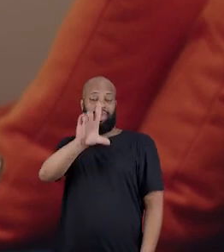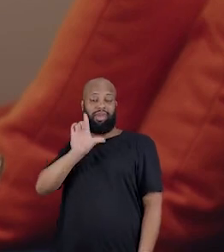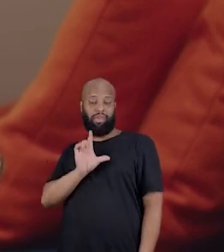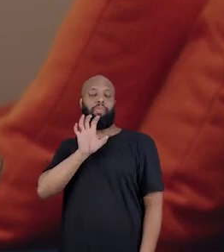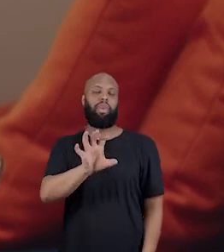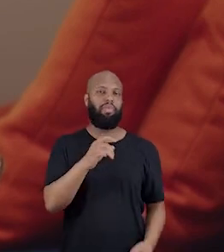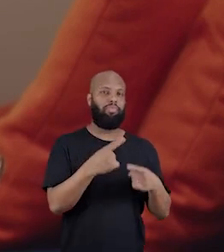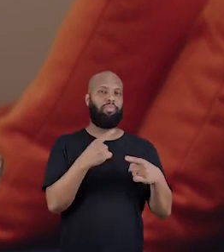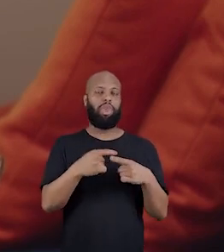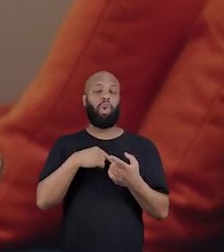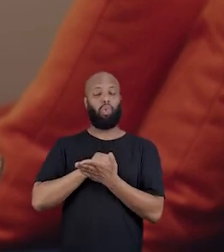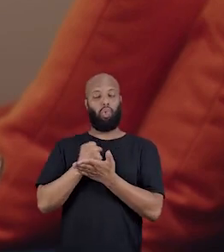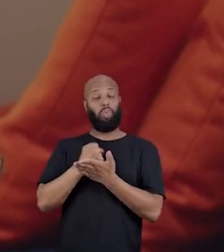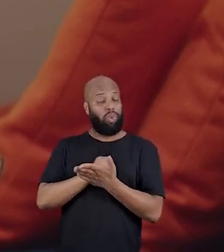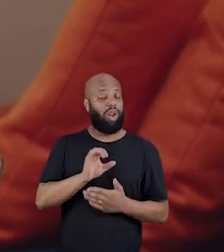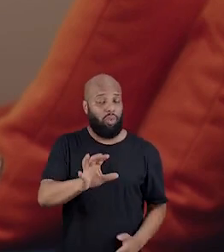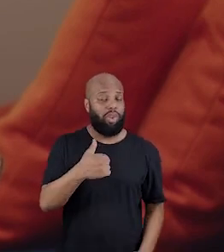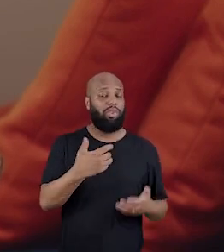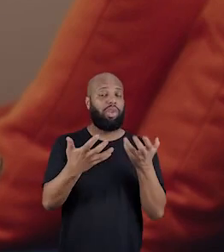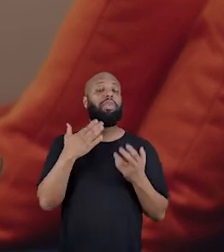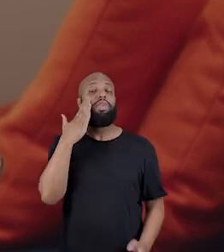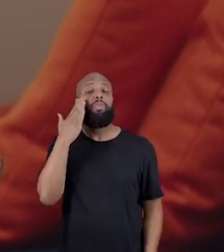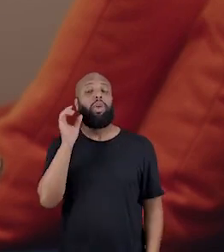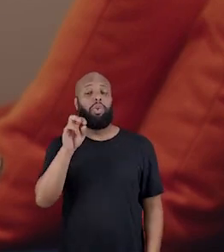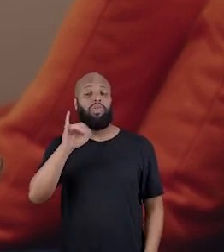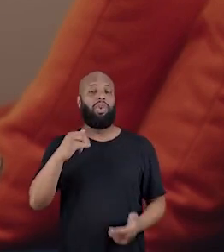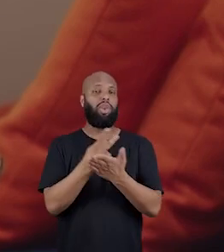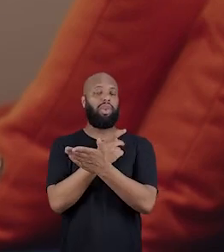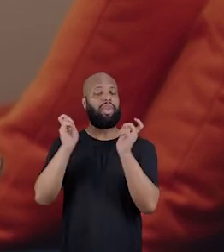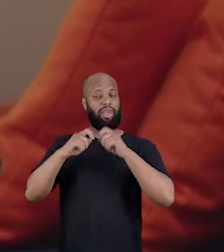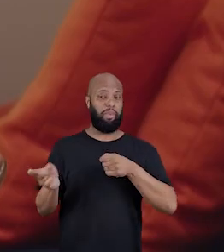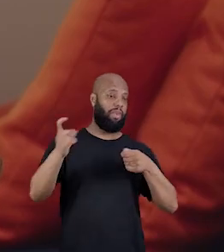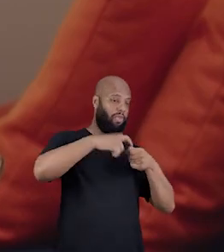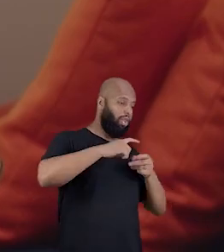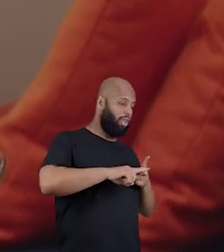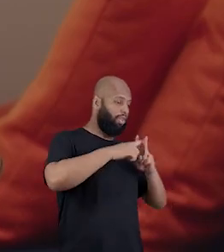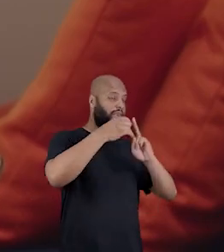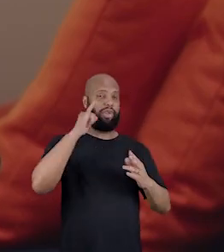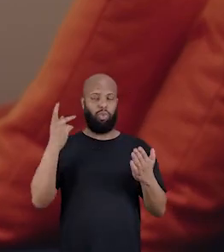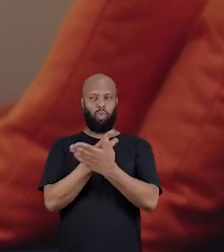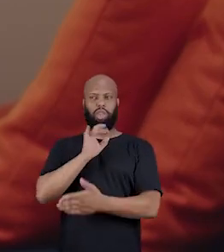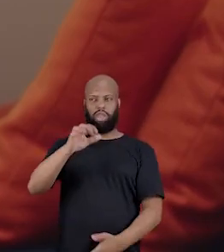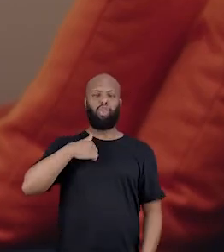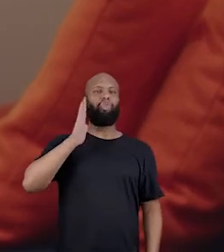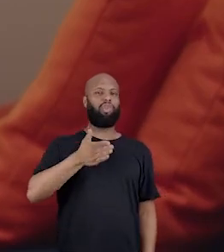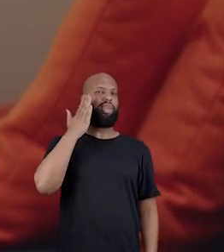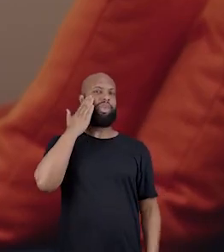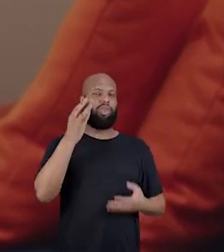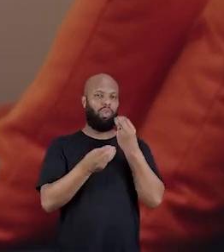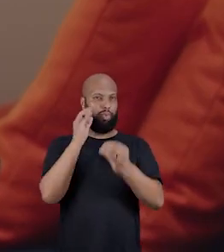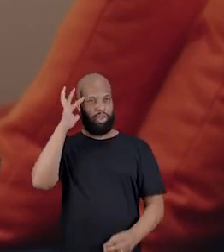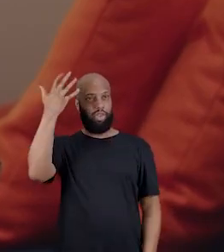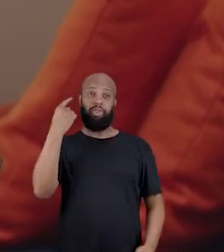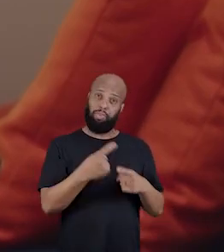isso daqui, porque eu estou controlando, eu tenho como voltar atrás, então se acontecer isso, eu já sei